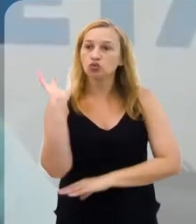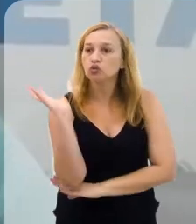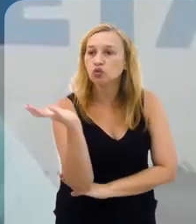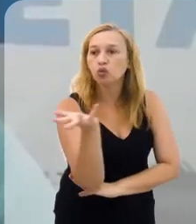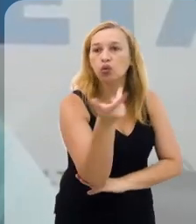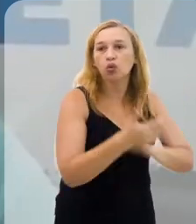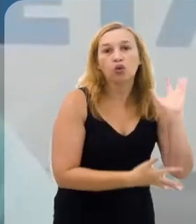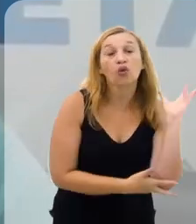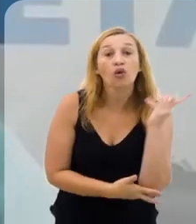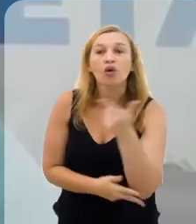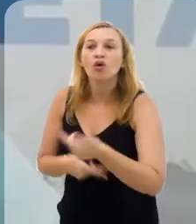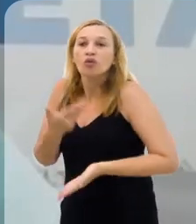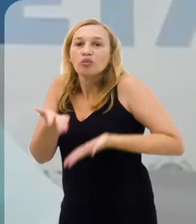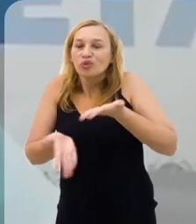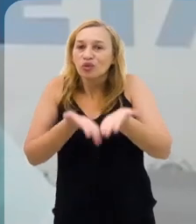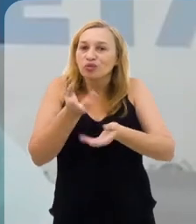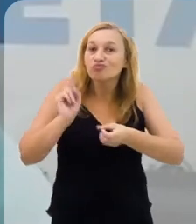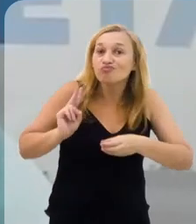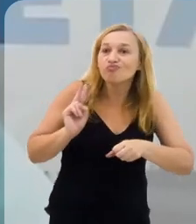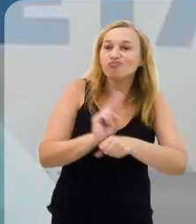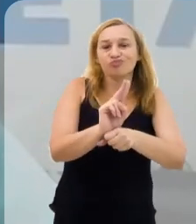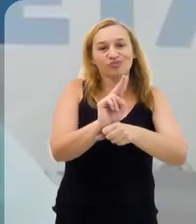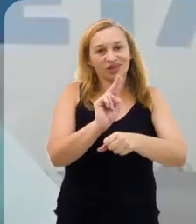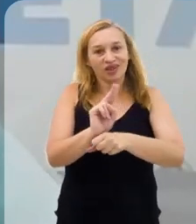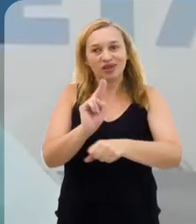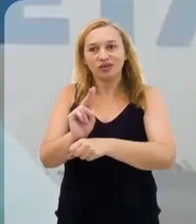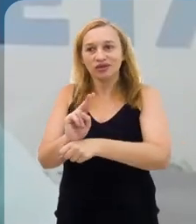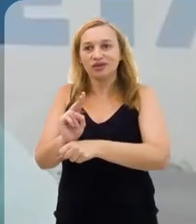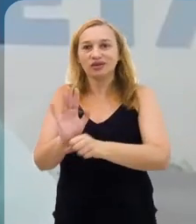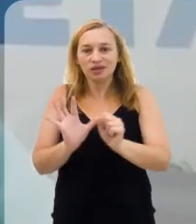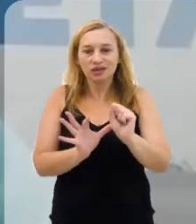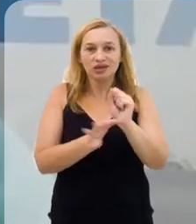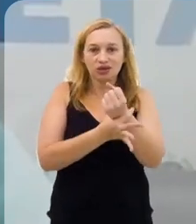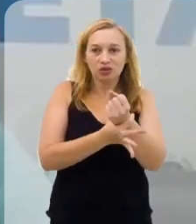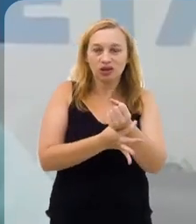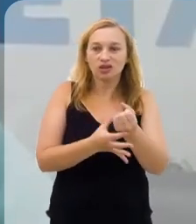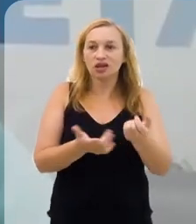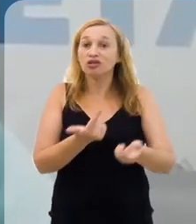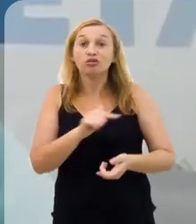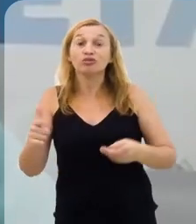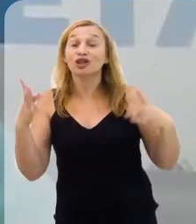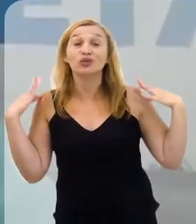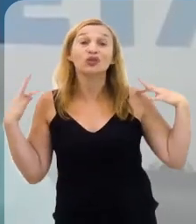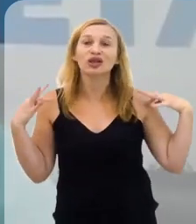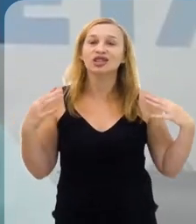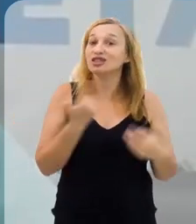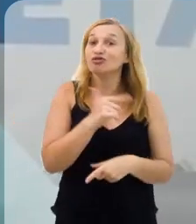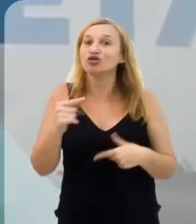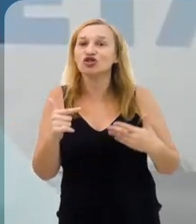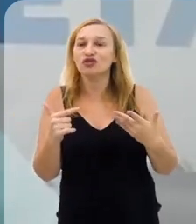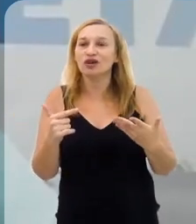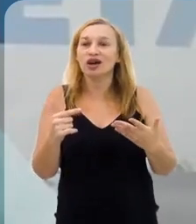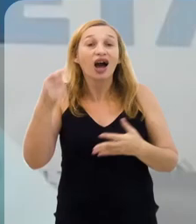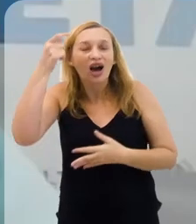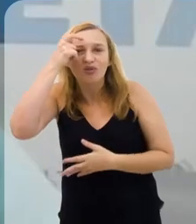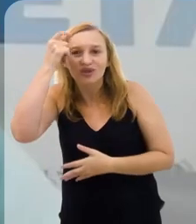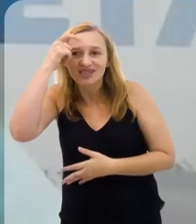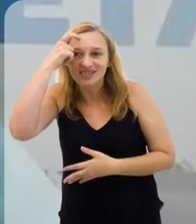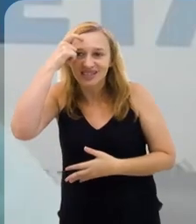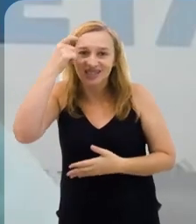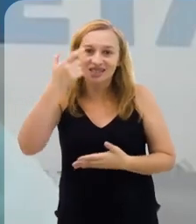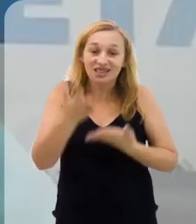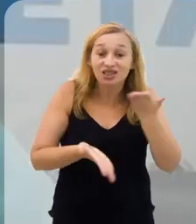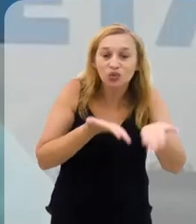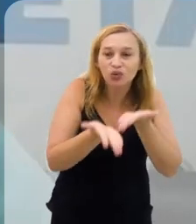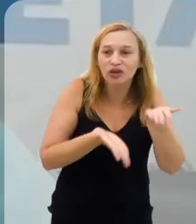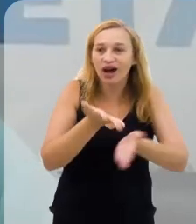valorização muito grande na questão ambiental, preservação ambiental, que é o que, né, nós estamos falando assim. Não há turismo se